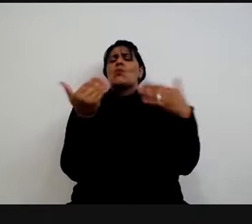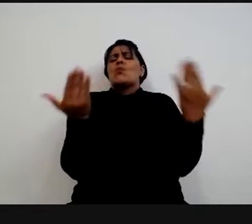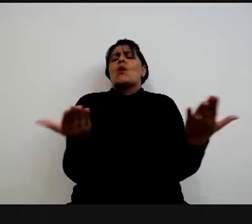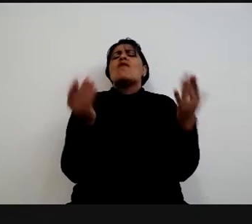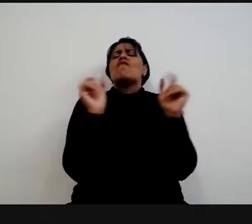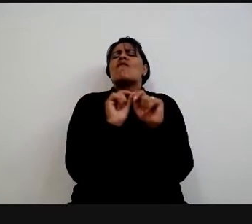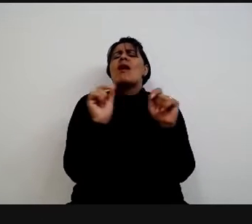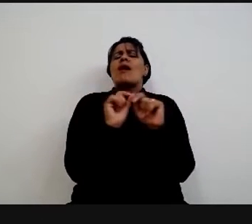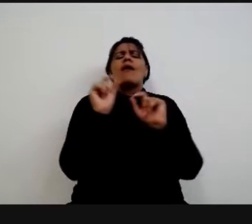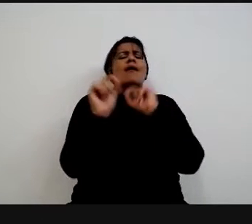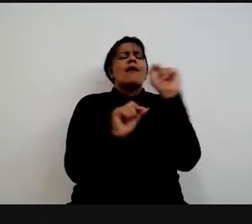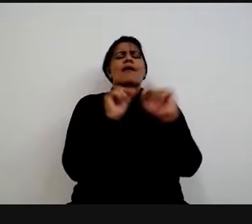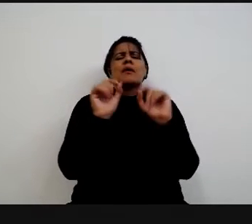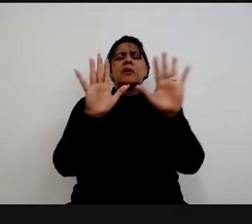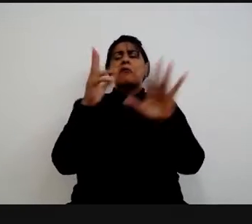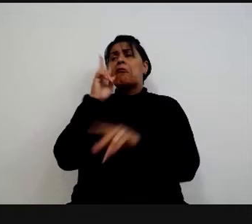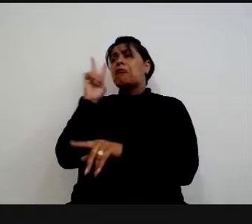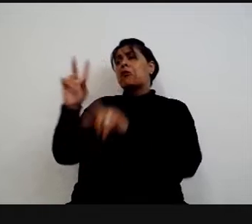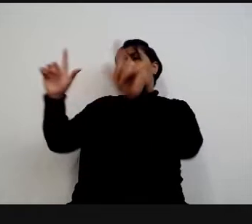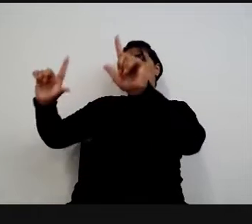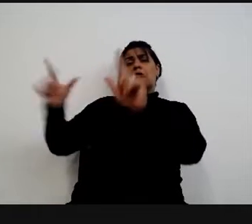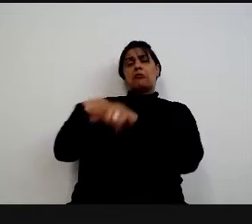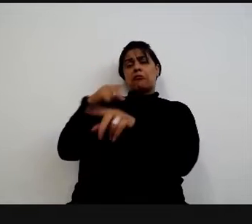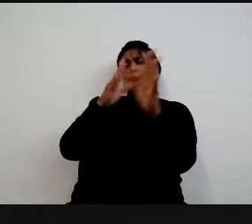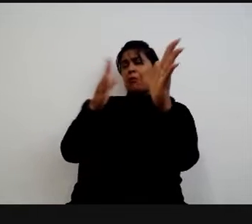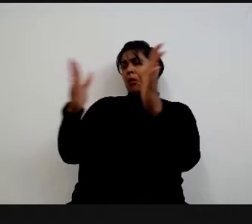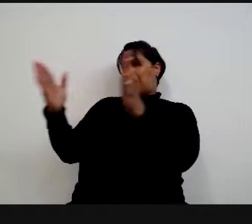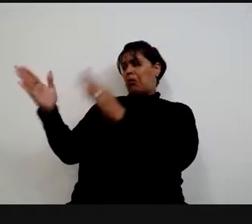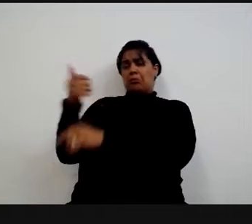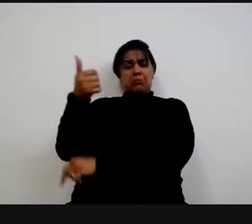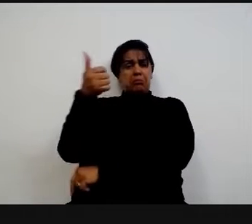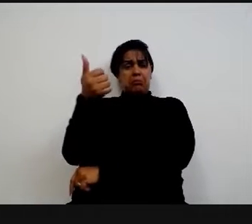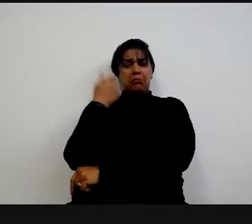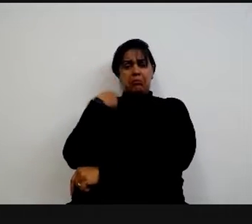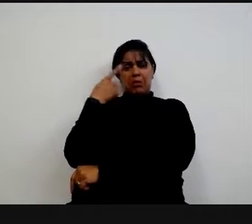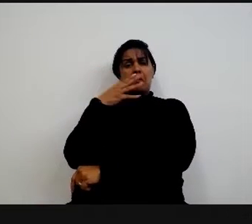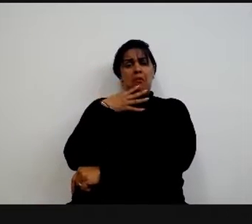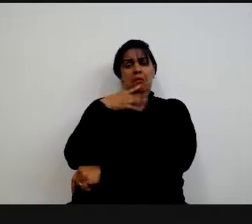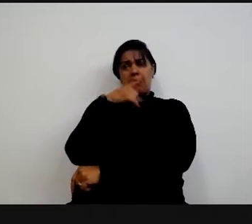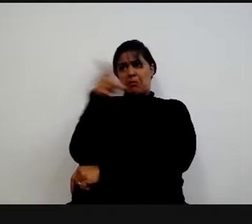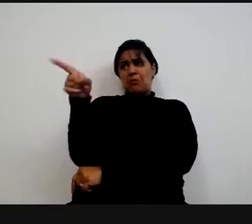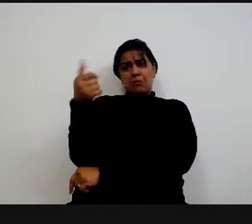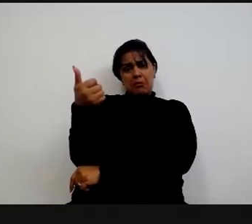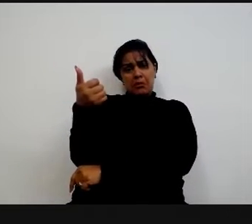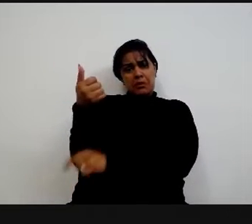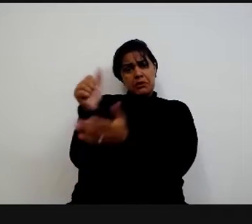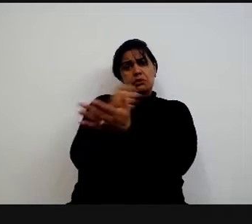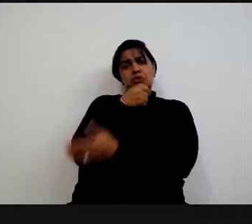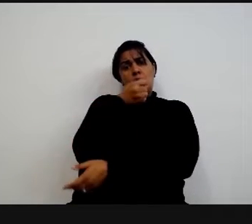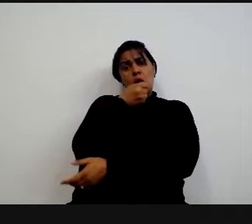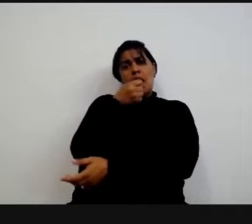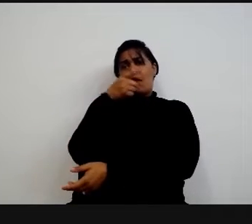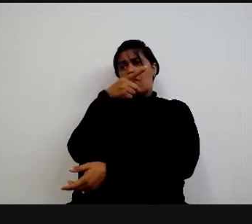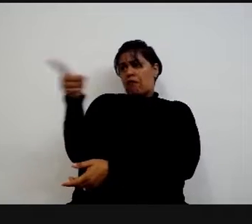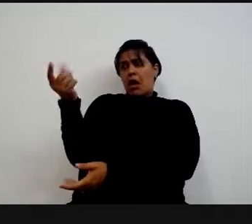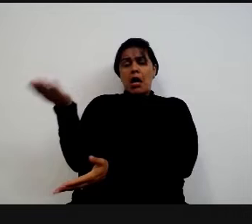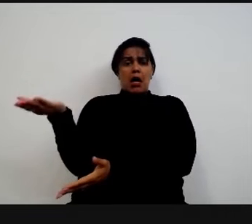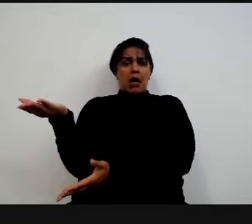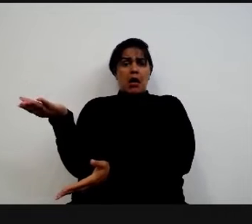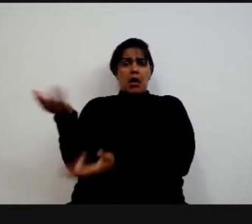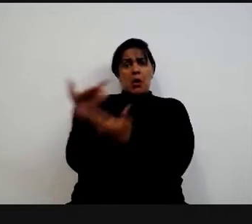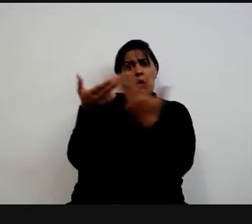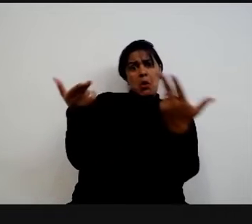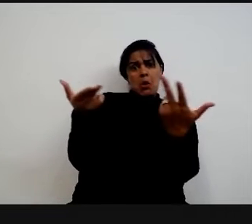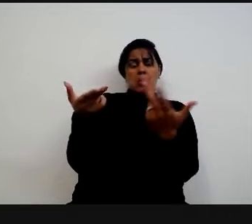Legislativo. A gente ouviu falar, a televisão mostrava, o jornal falava, mostrava, o jornal falava, a